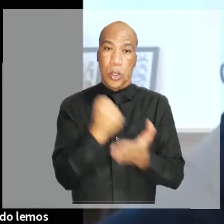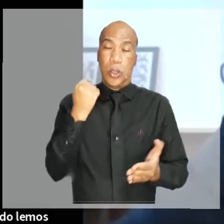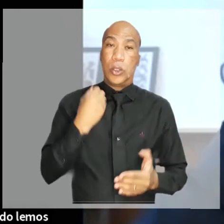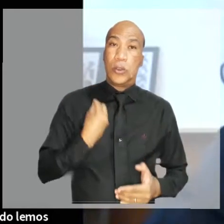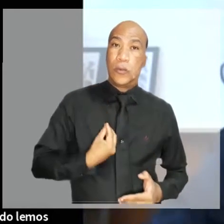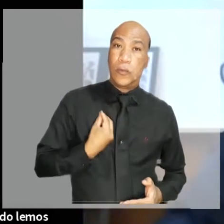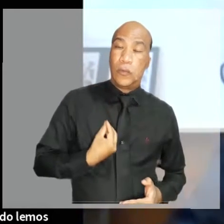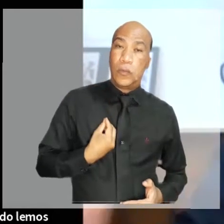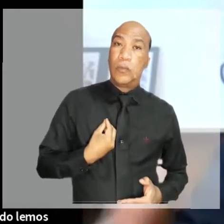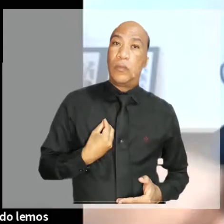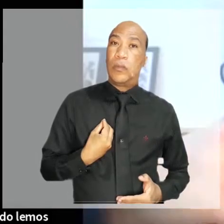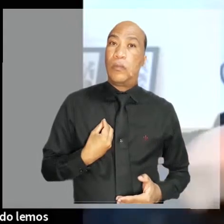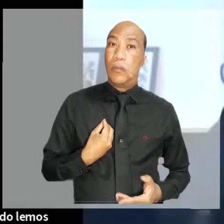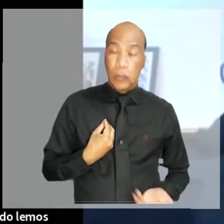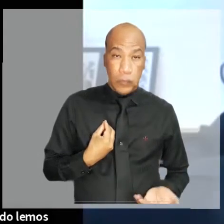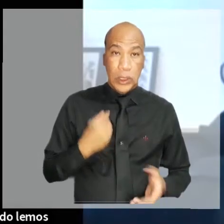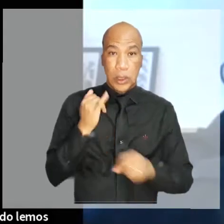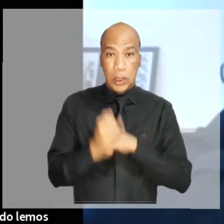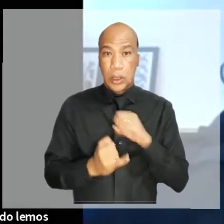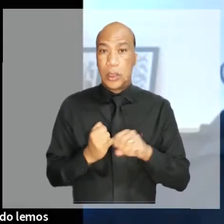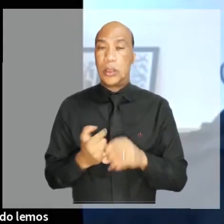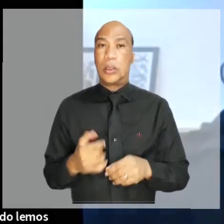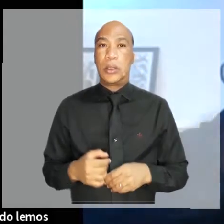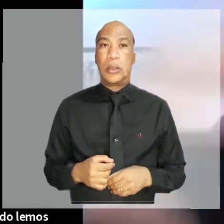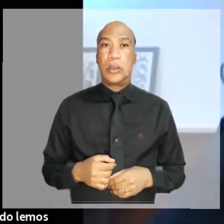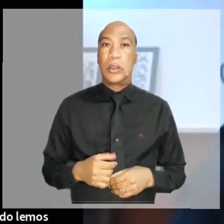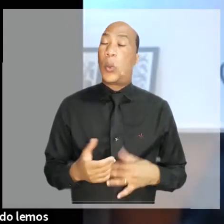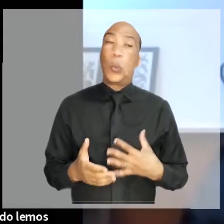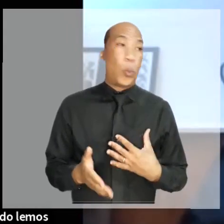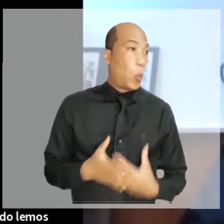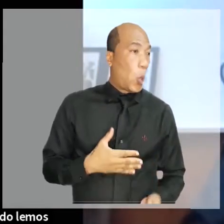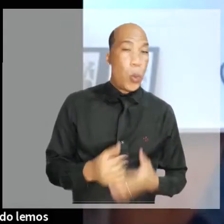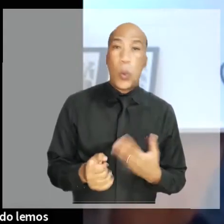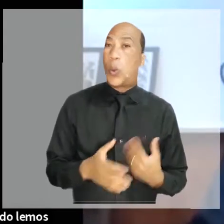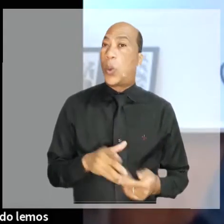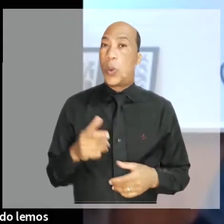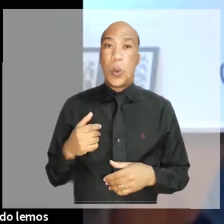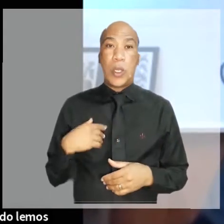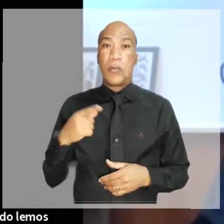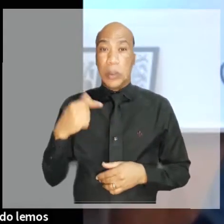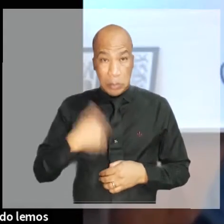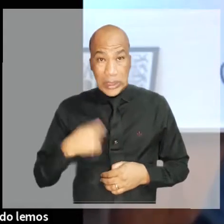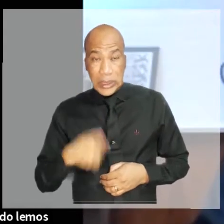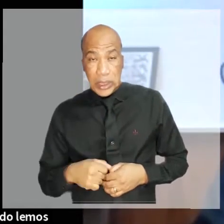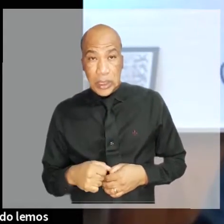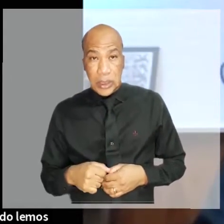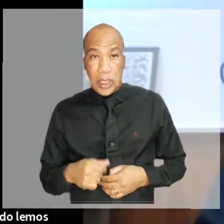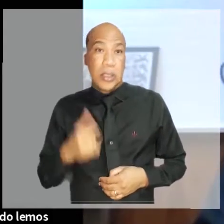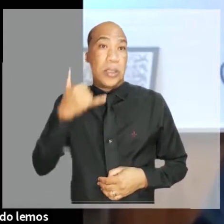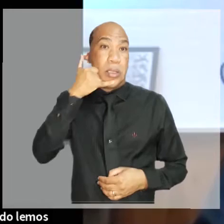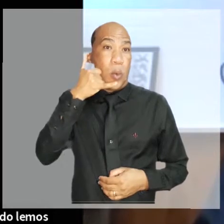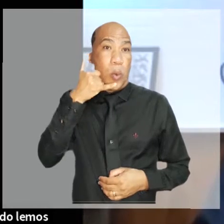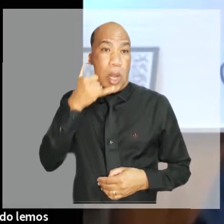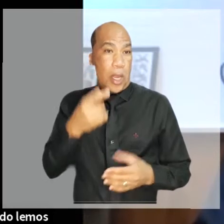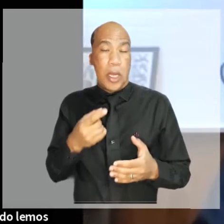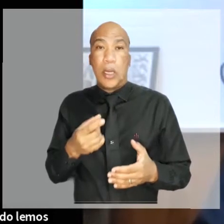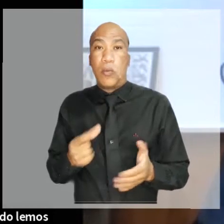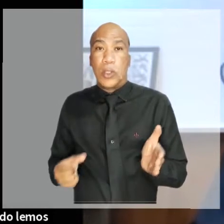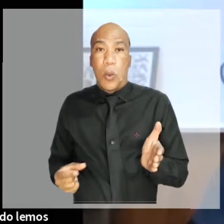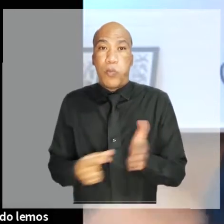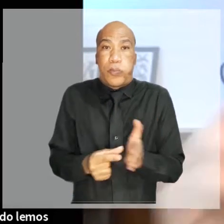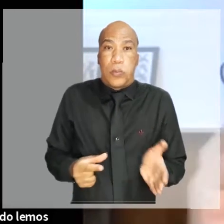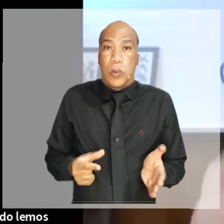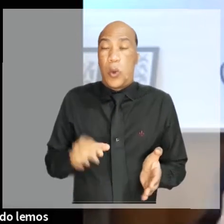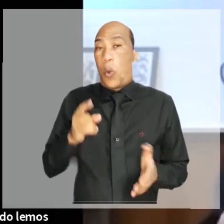por exemplo, no seu computador ou no seu celular e realiza todos os atos que você precisa realizar da sua vida. Então,